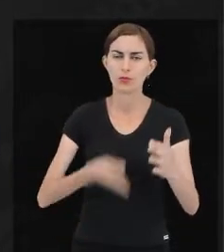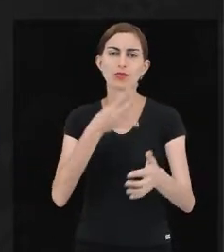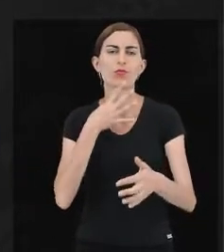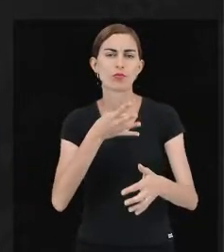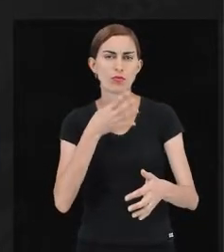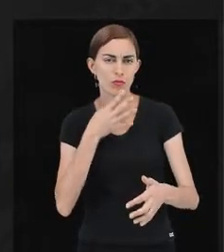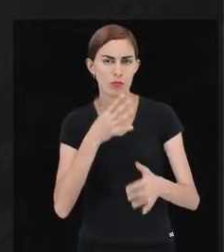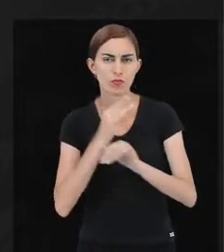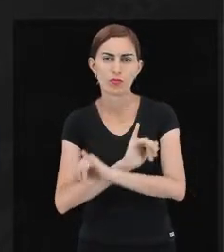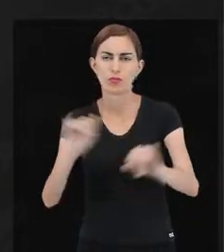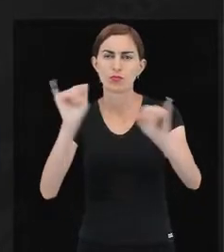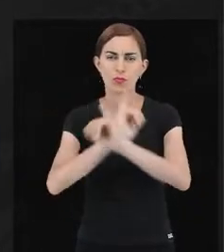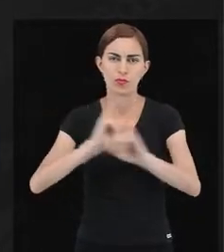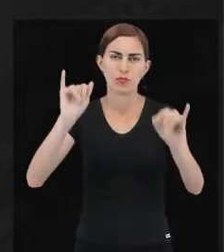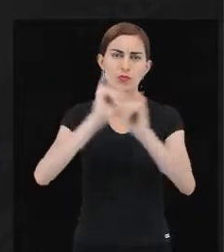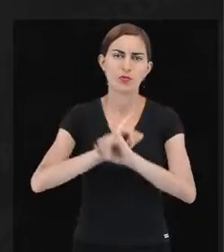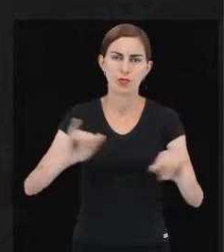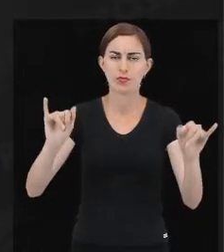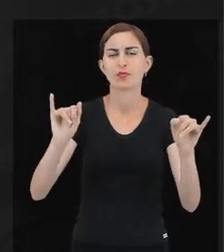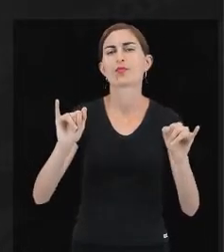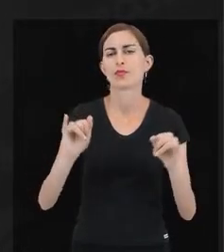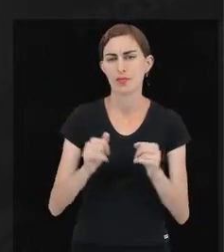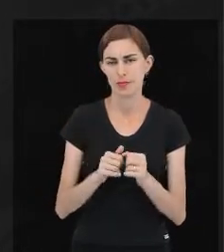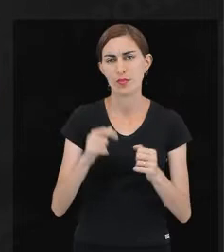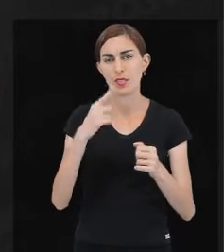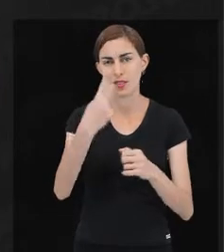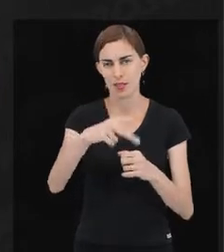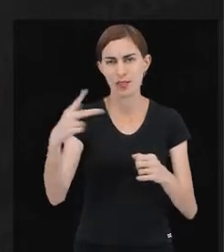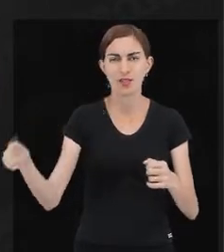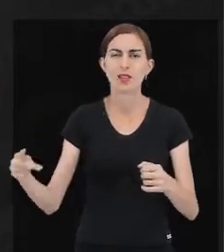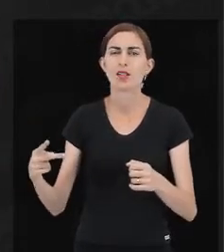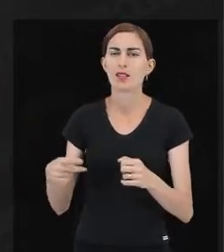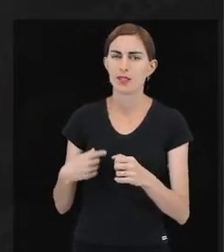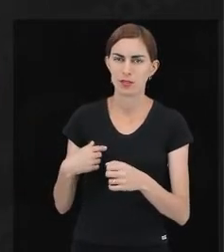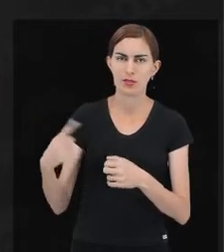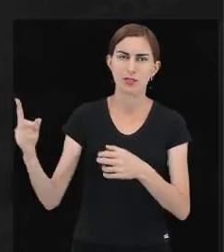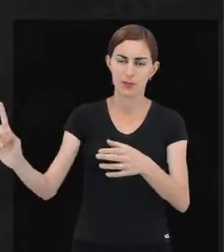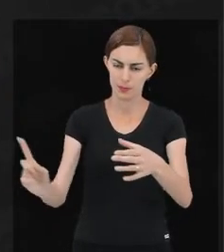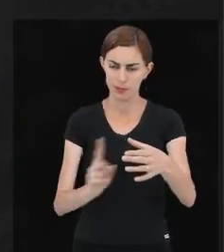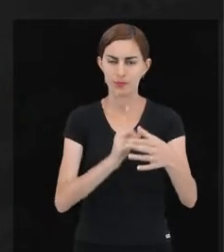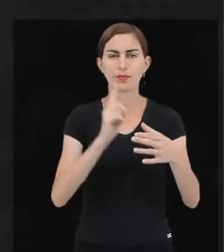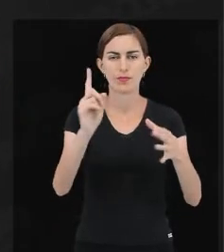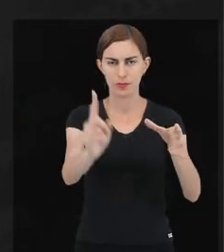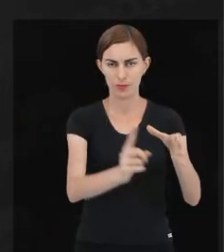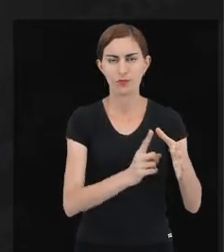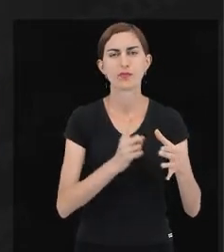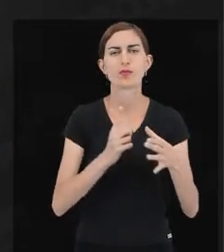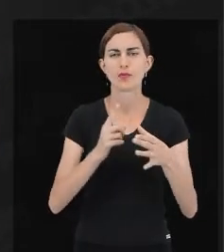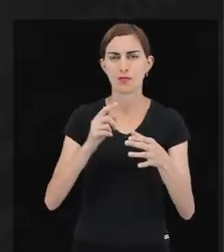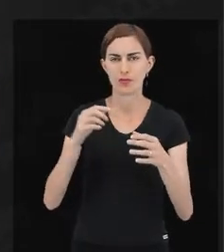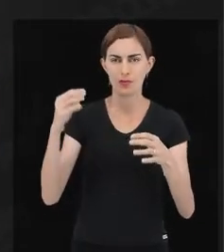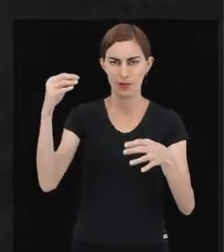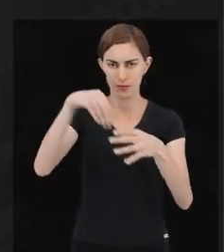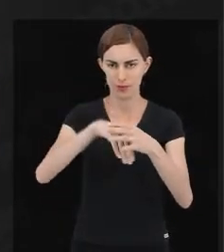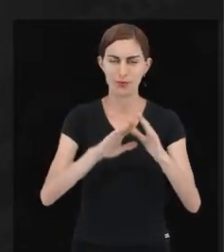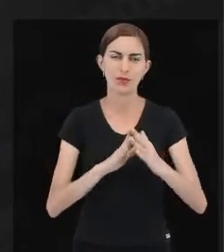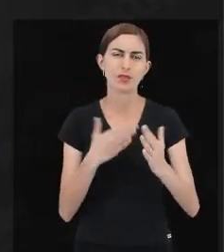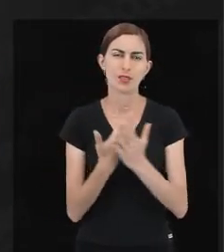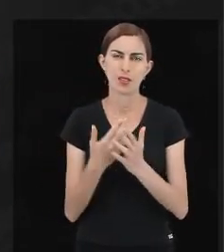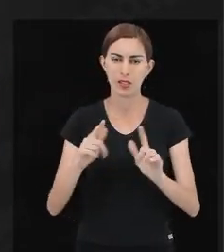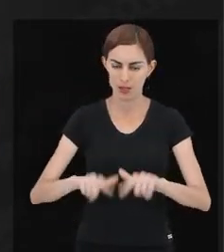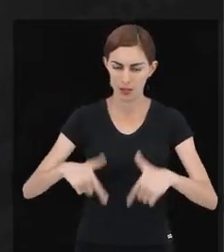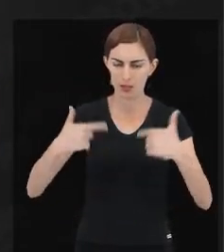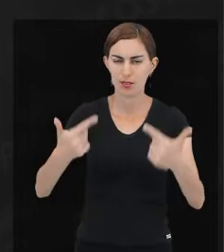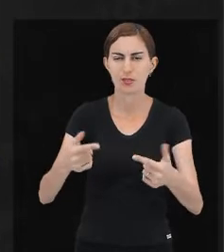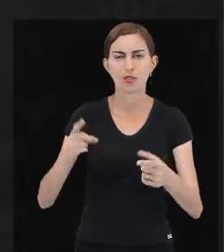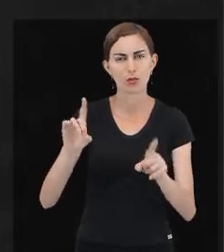metodologias, conhecimentos e informações sobre os casos atendidos para que estes sejam otimizados em uma rede externa ao ambiente escolar. Além